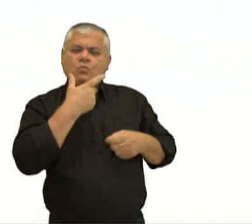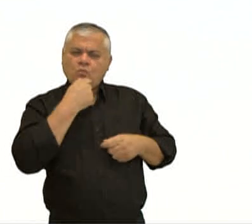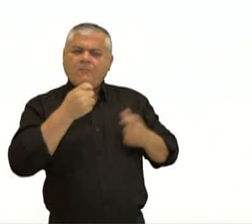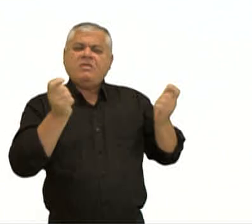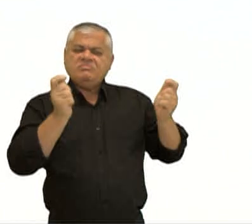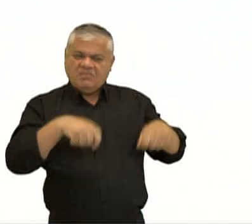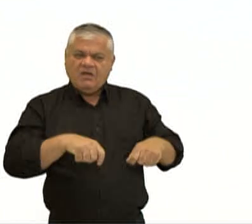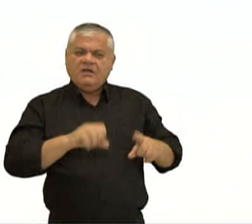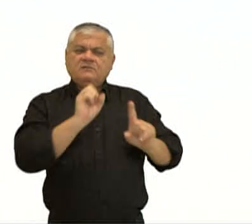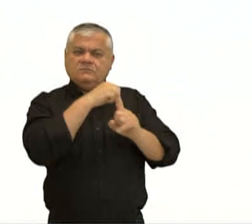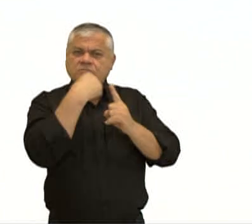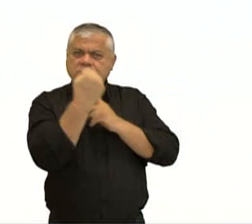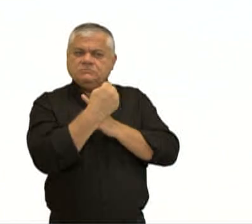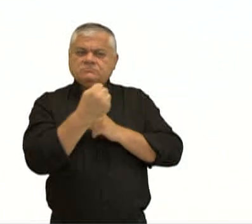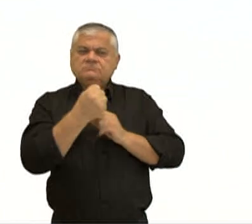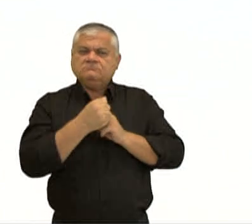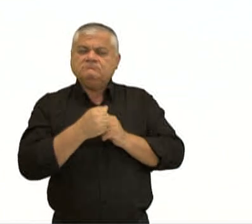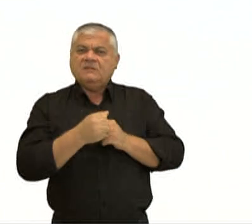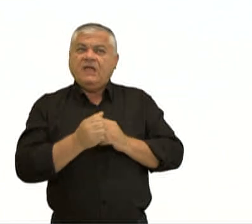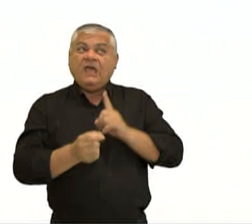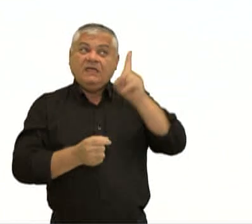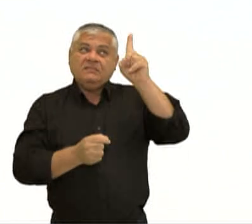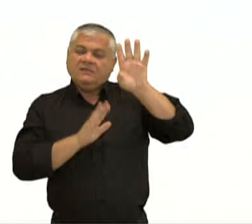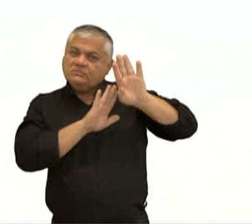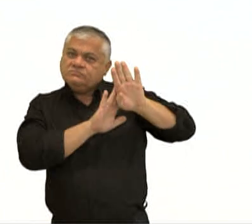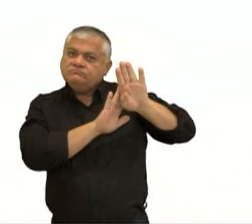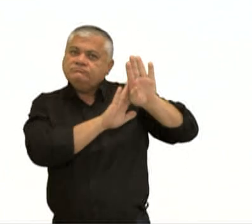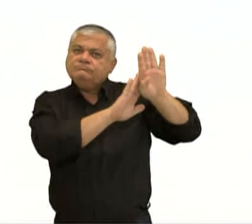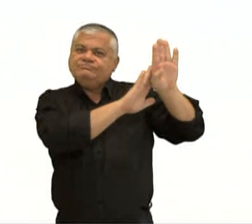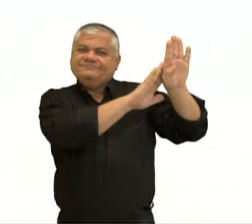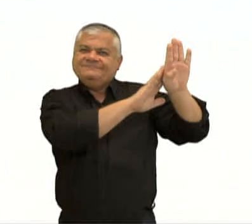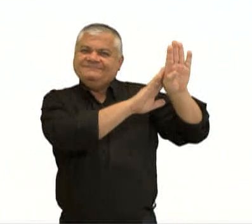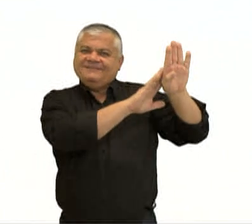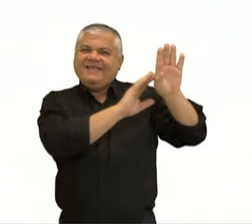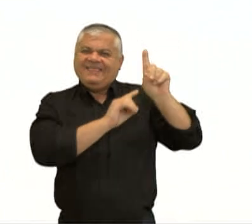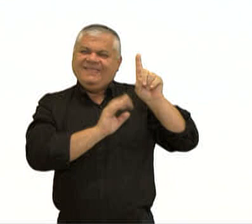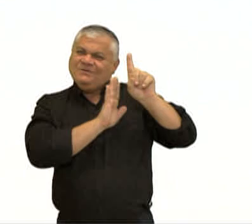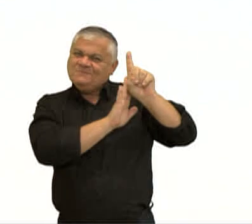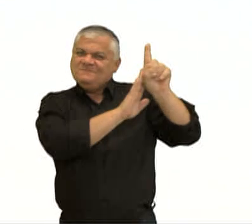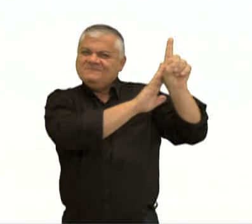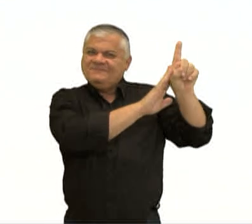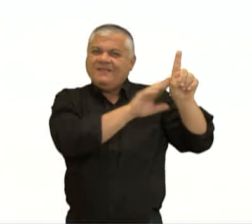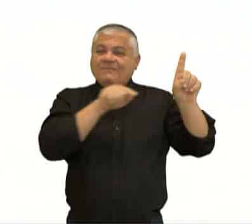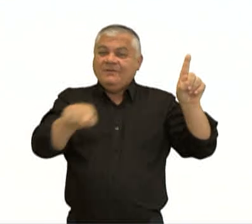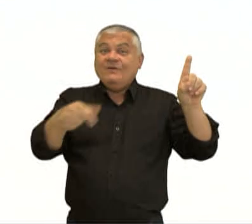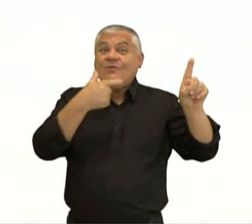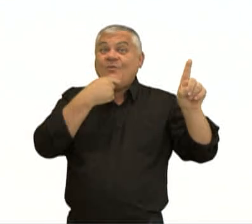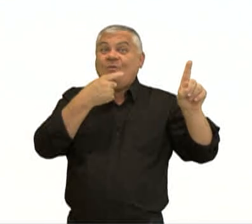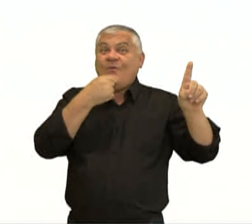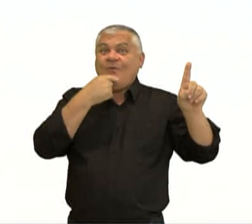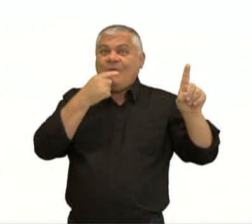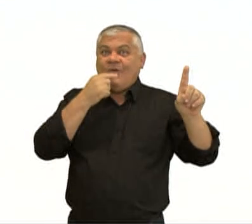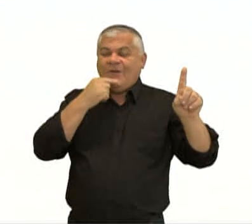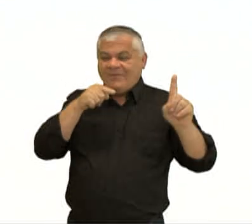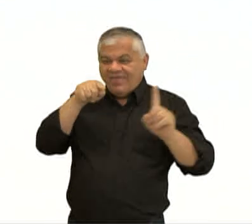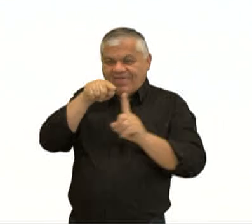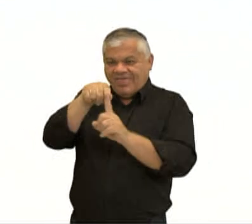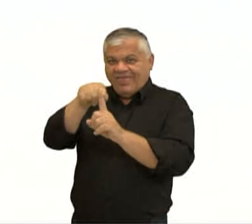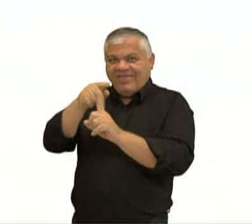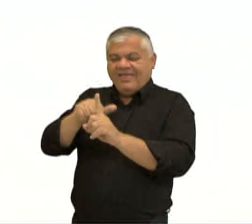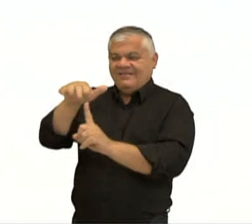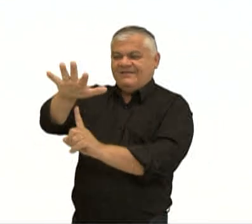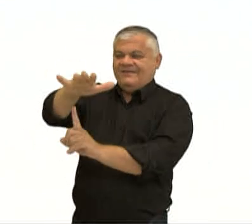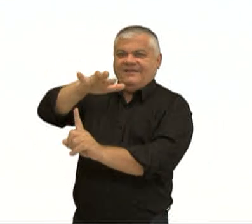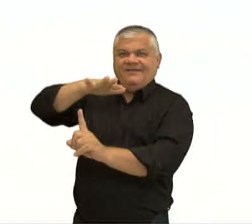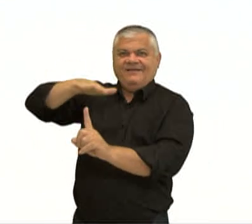das influências divinas. Era a doutrina do antropocentrismo, ganhando força. Quer